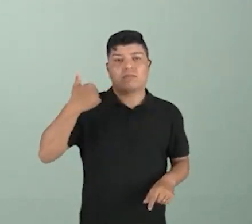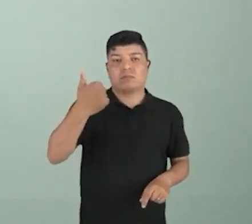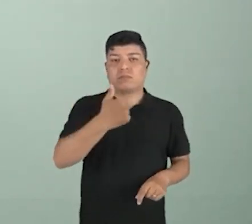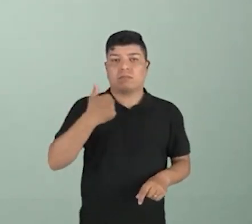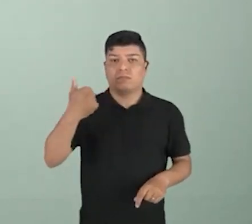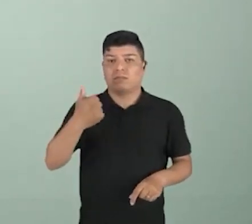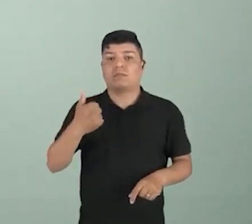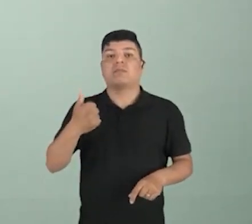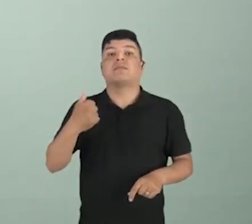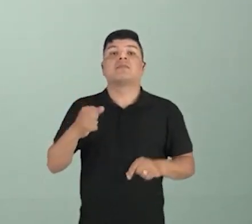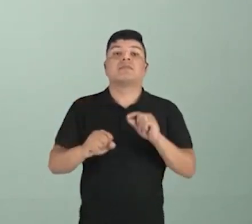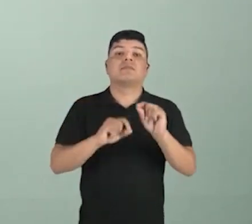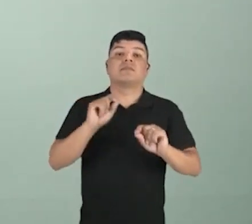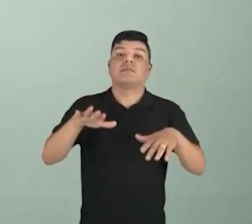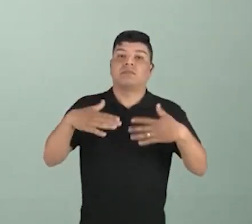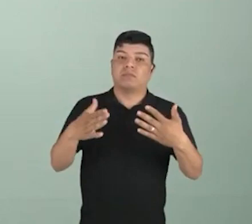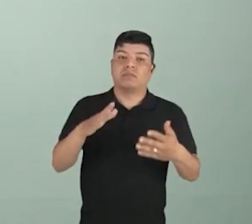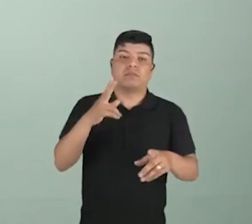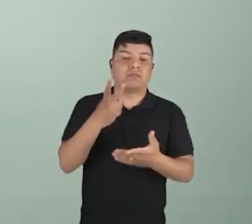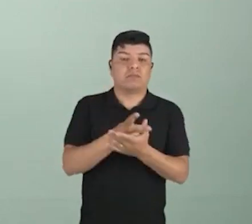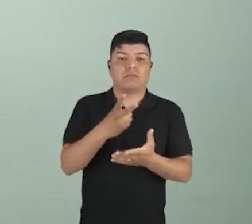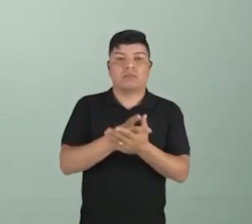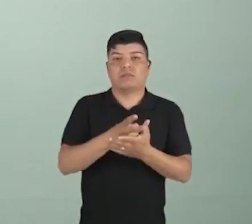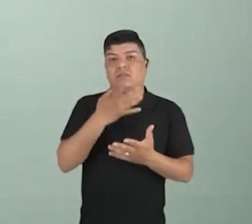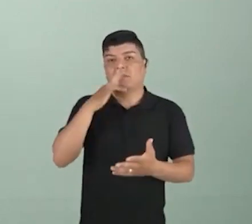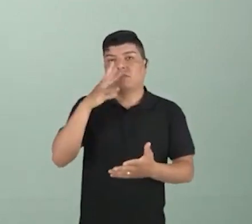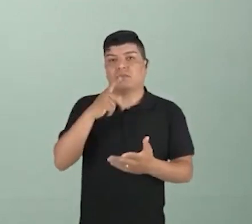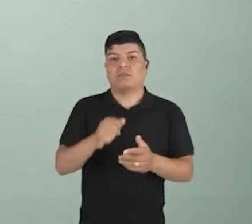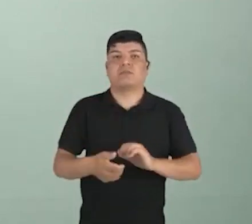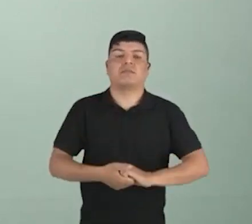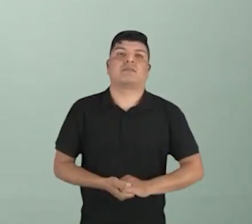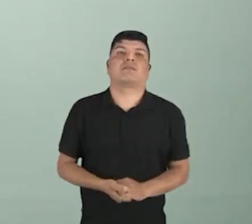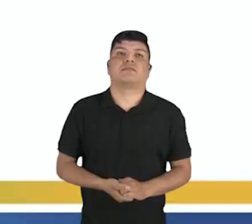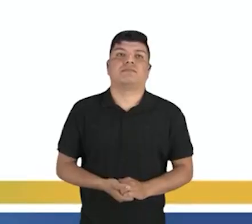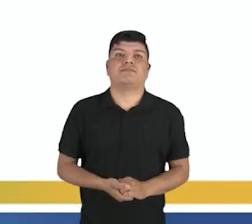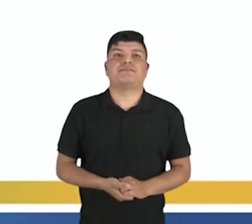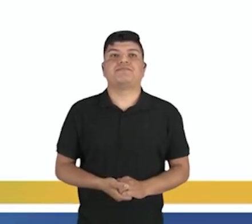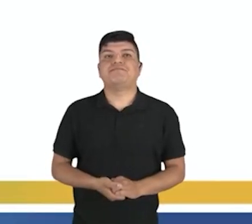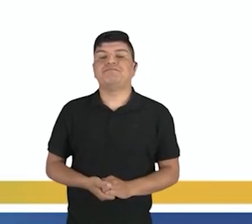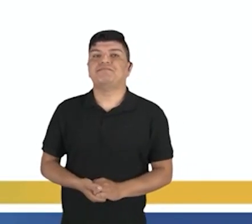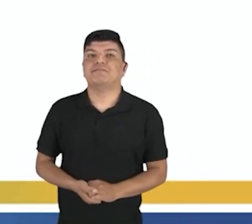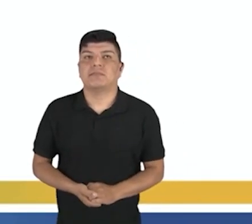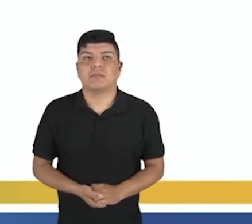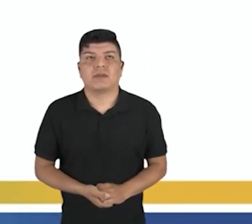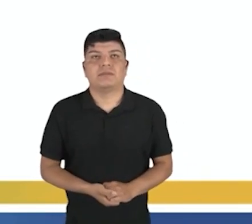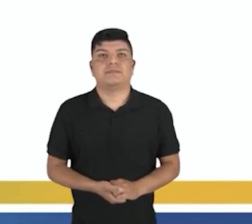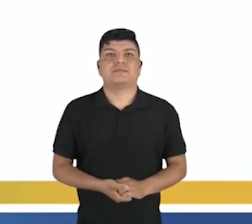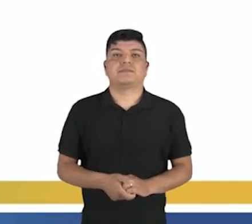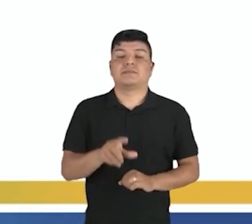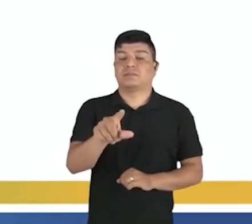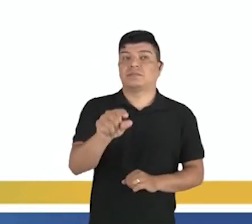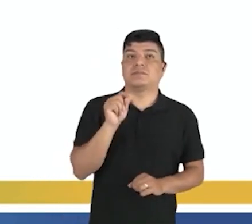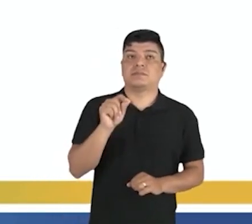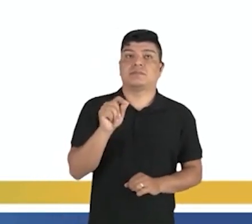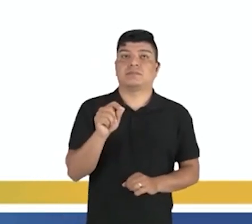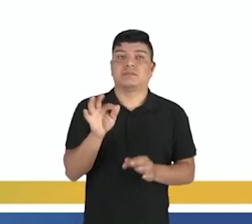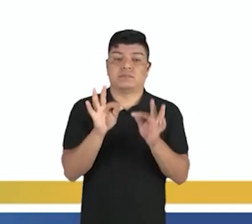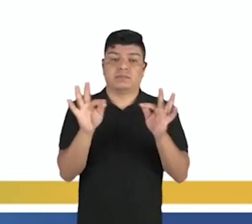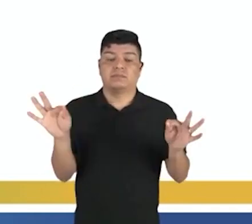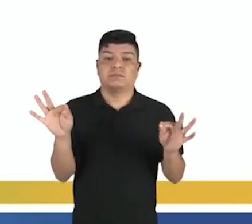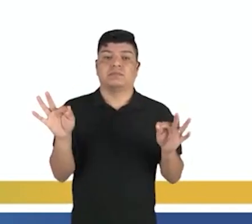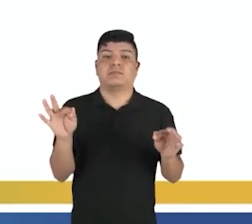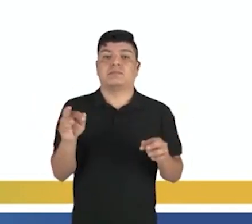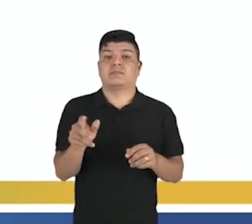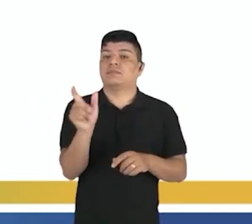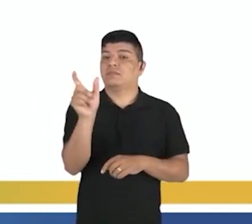As probabilidades serão melhores, ok? E aí nós temos, assinale a oração em que